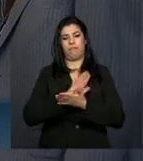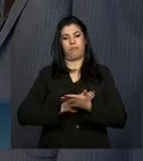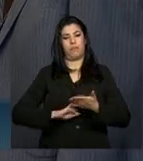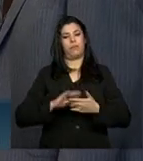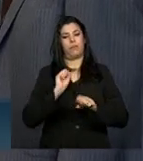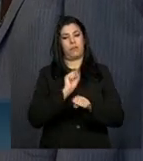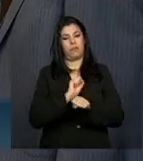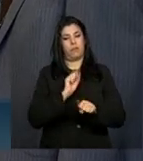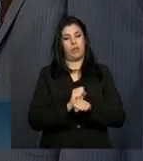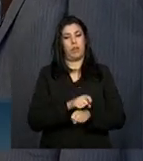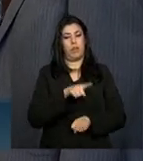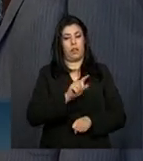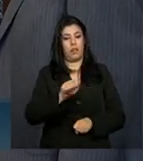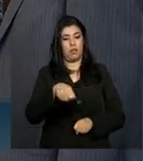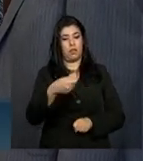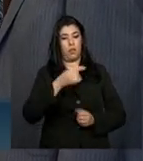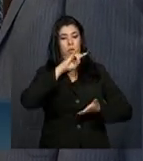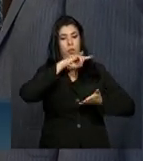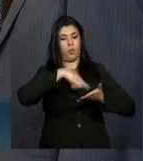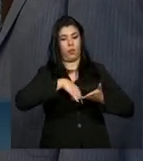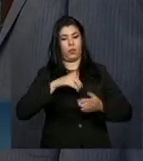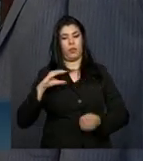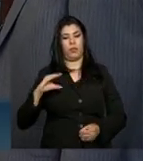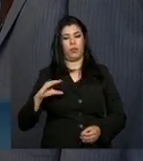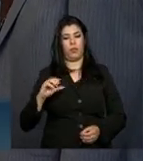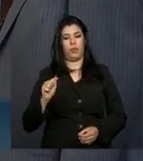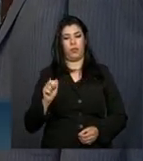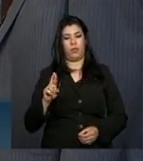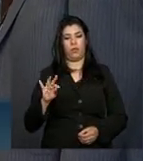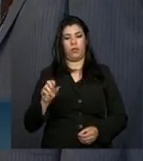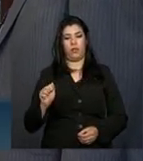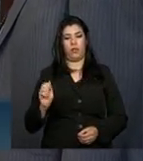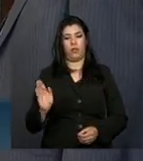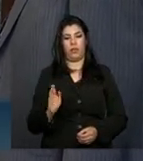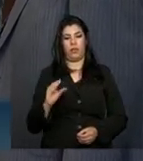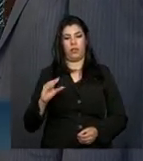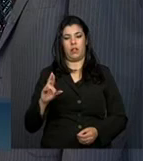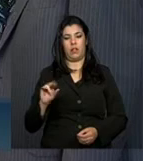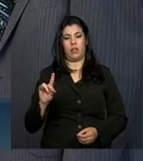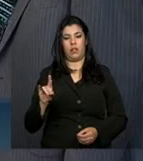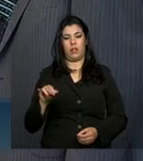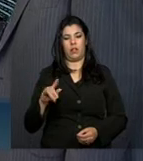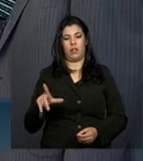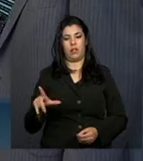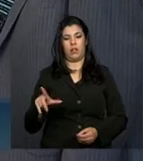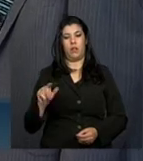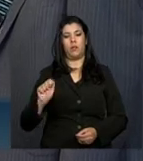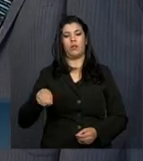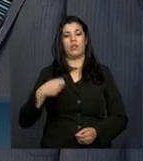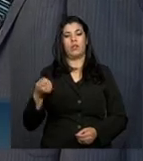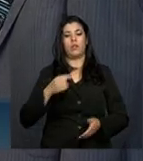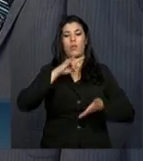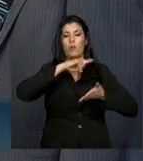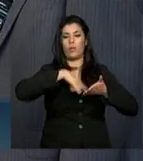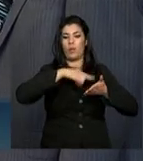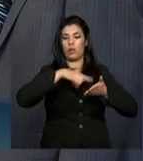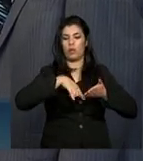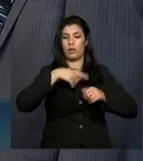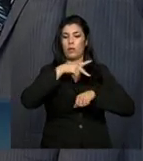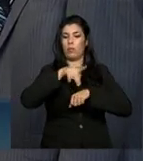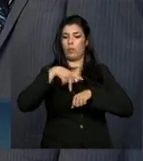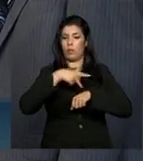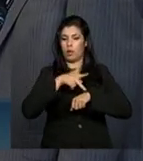cartas são chamadas de credenciais, porque nelas se requer que o chefe de Estado do país que acolhe esse